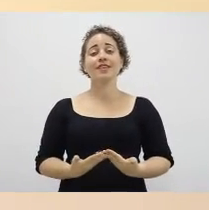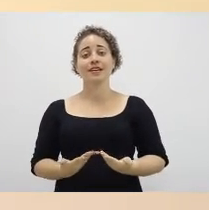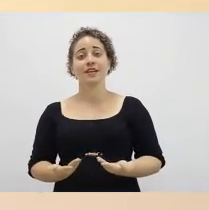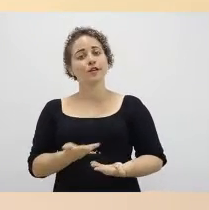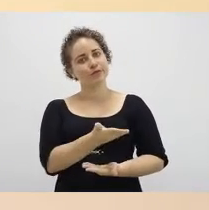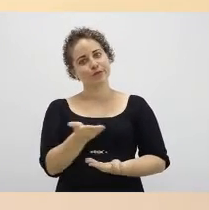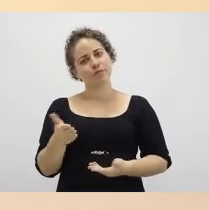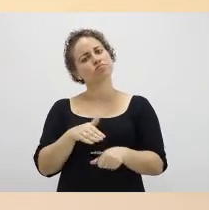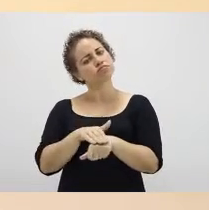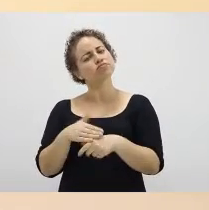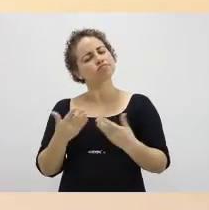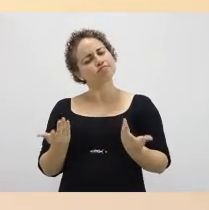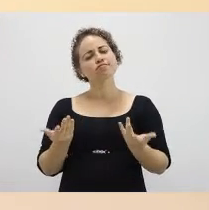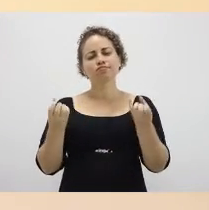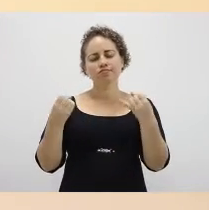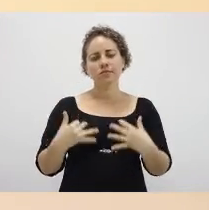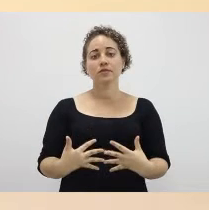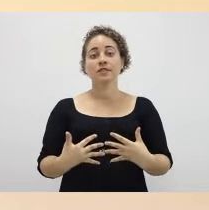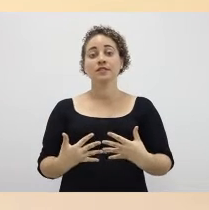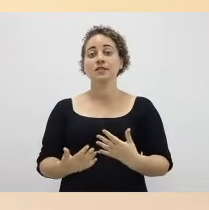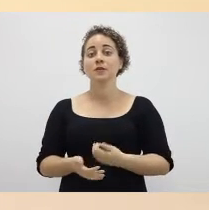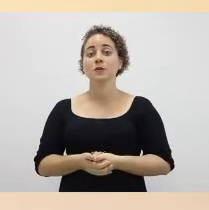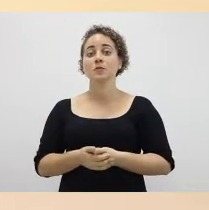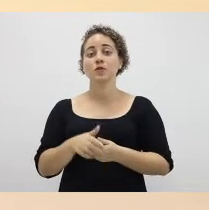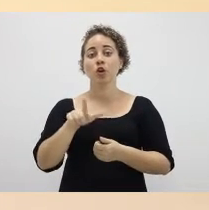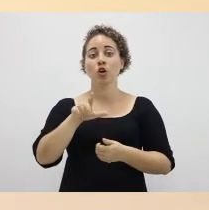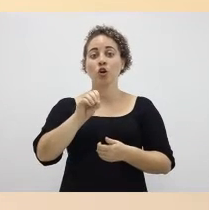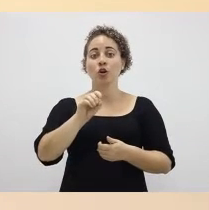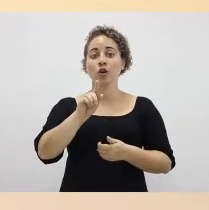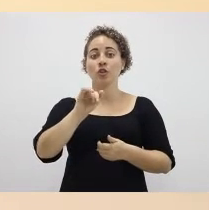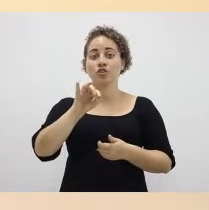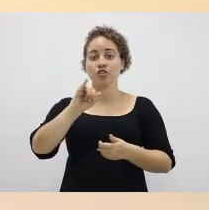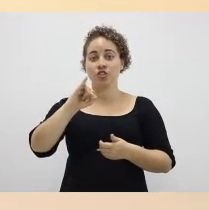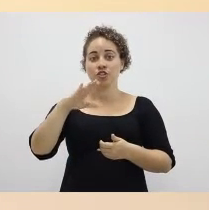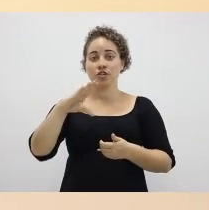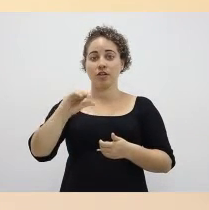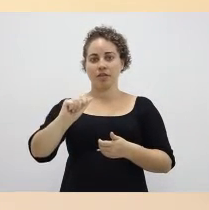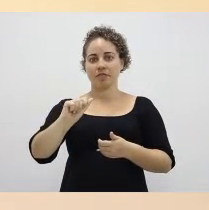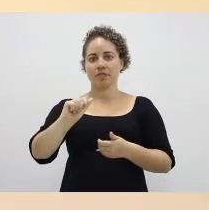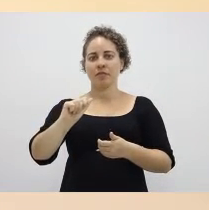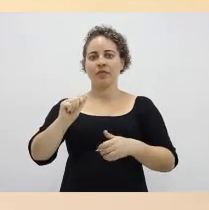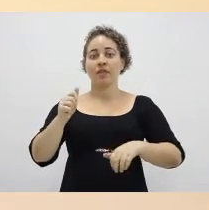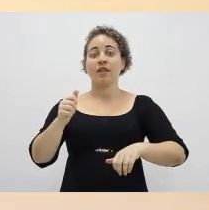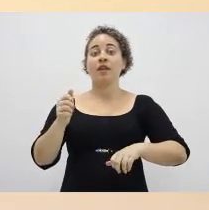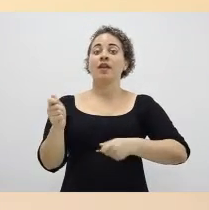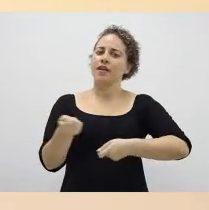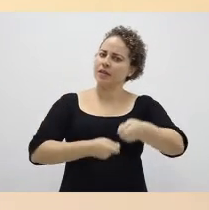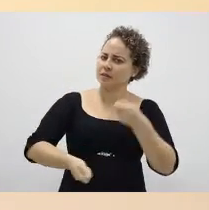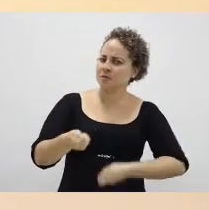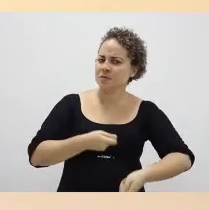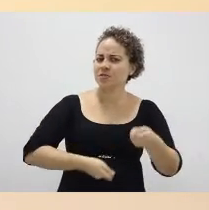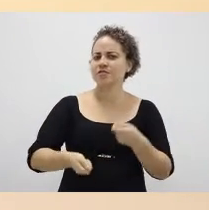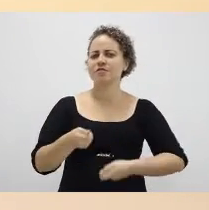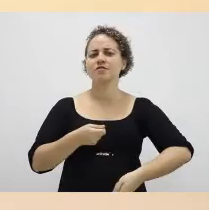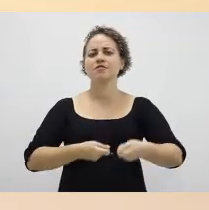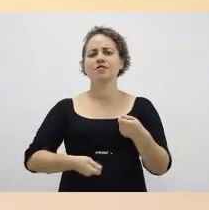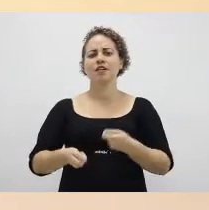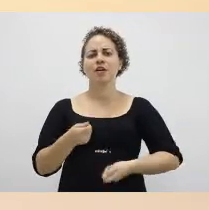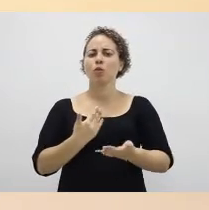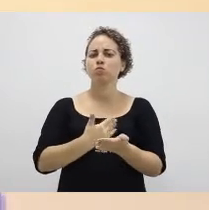com vocês sobre a área de logística. A administração, quando